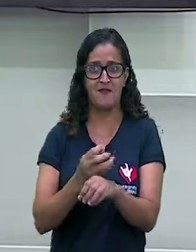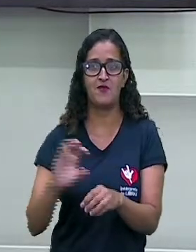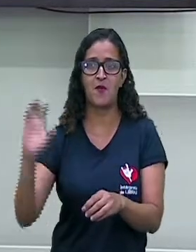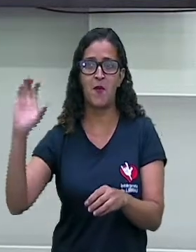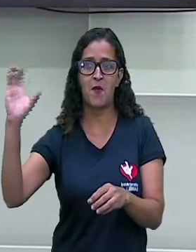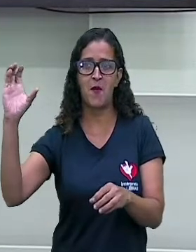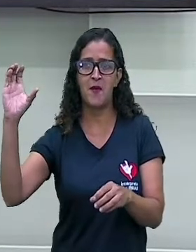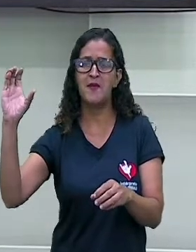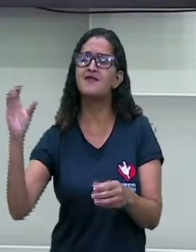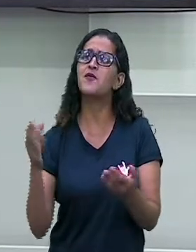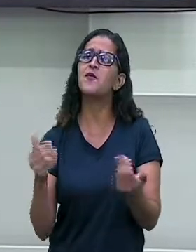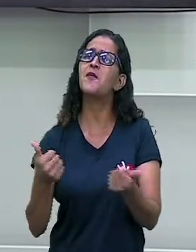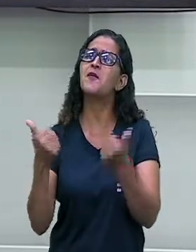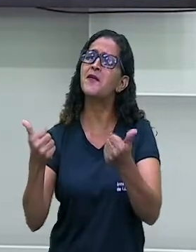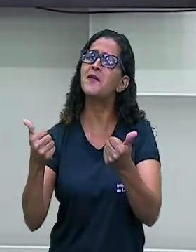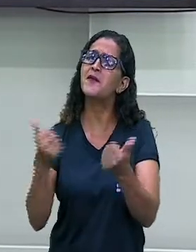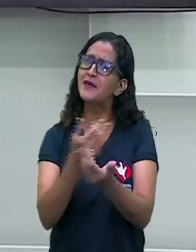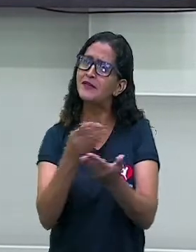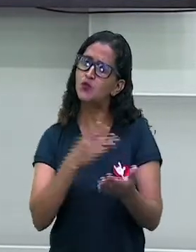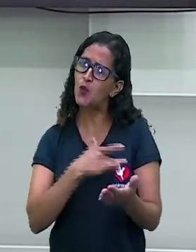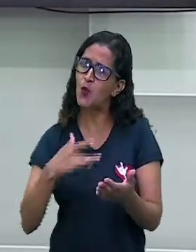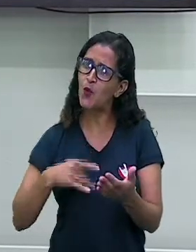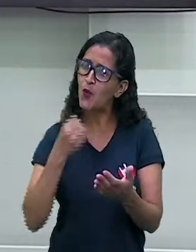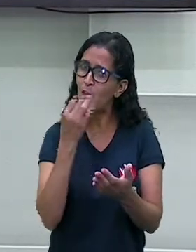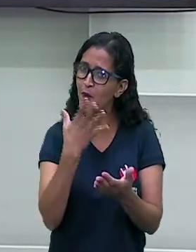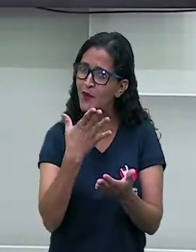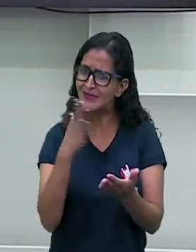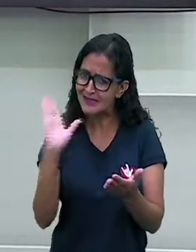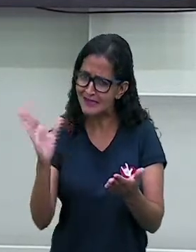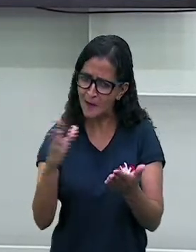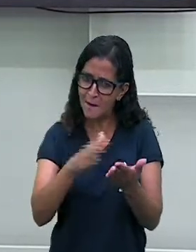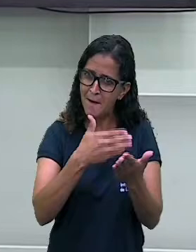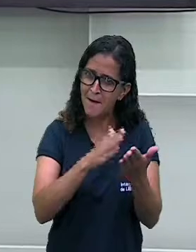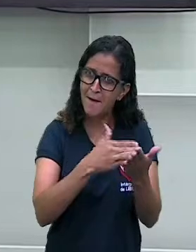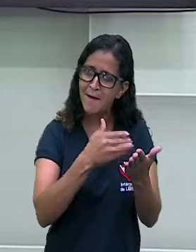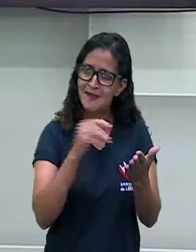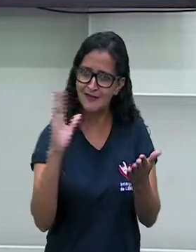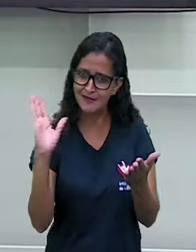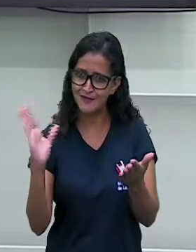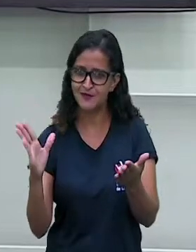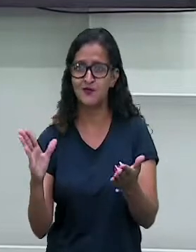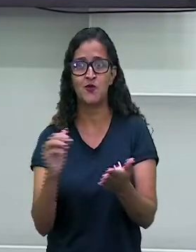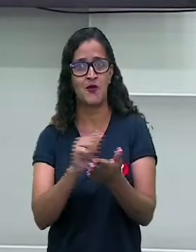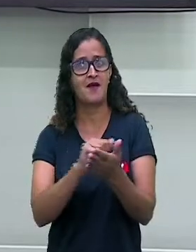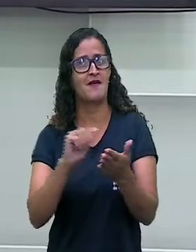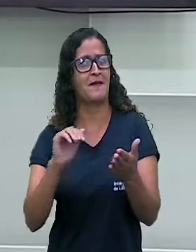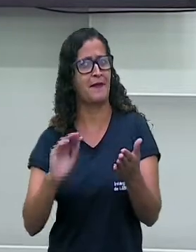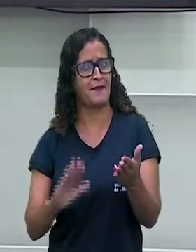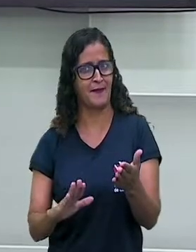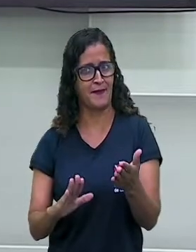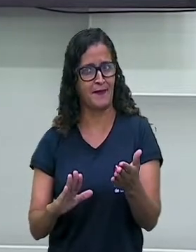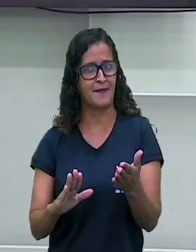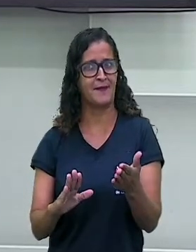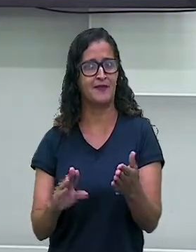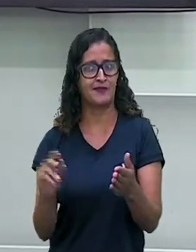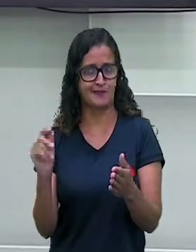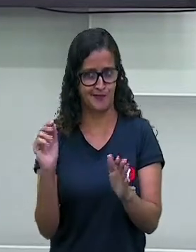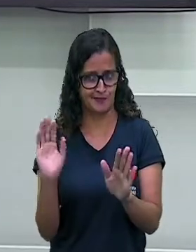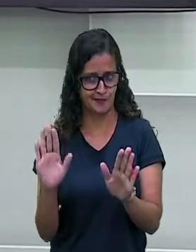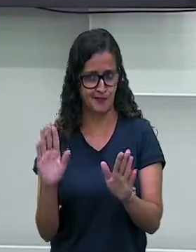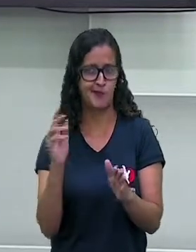Tudo bem com vocês? Já está com o material aí prontinho? Ó, atividade,